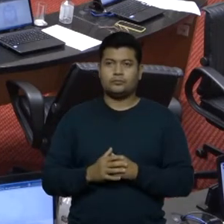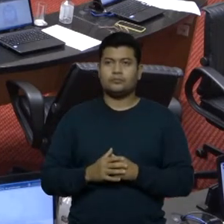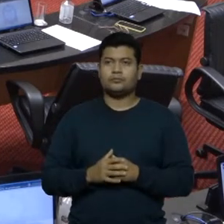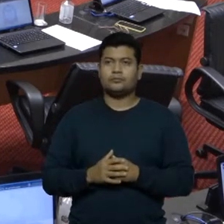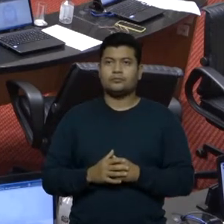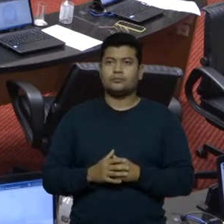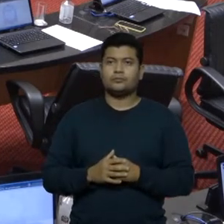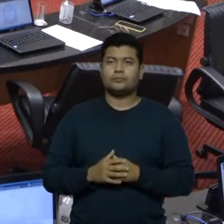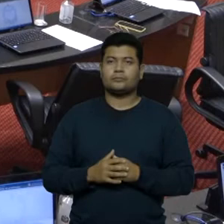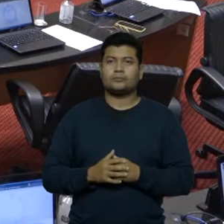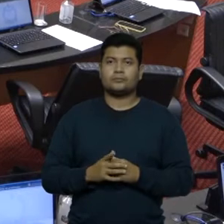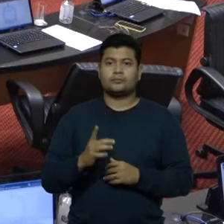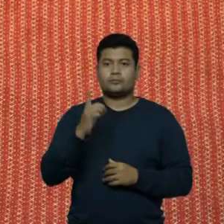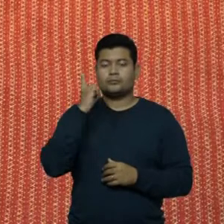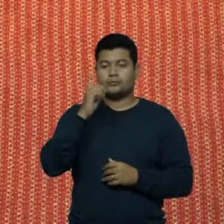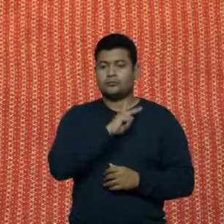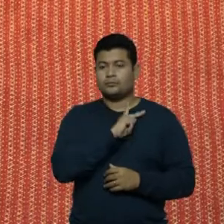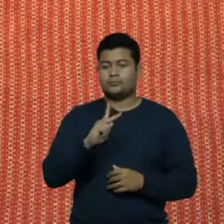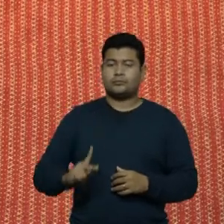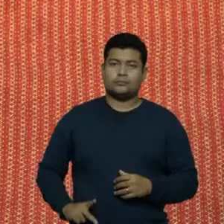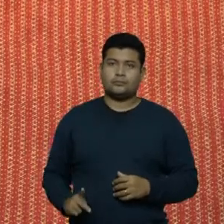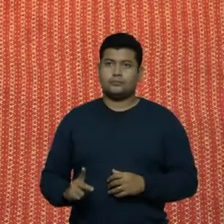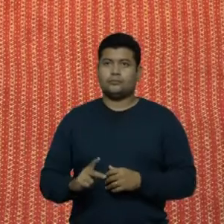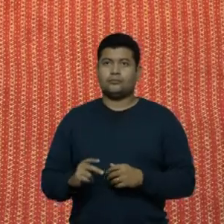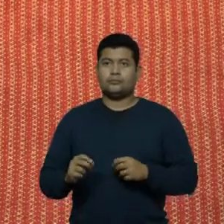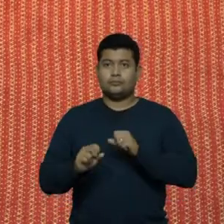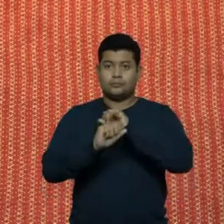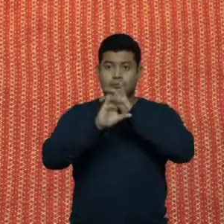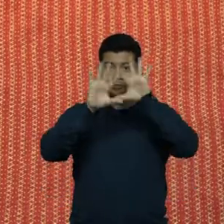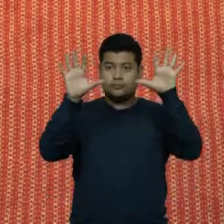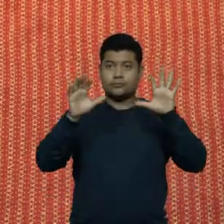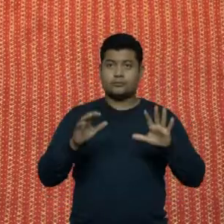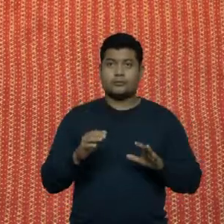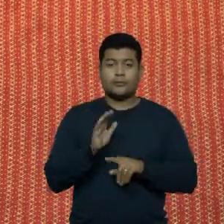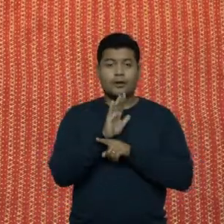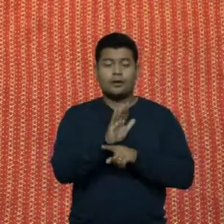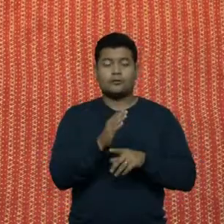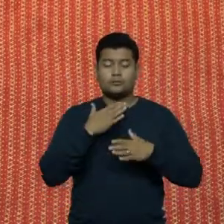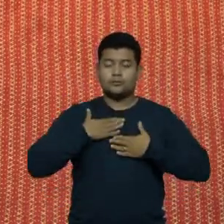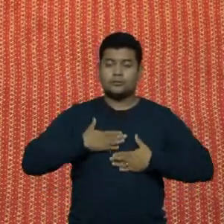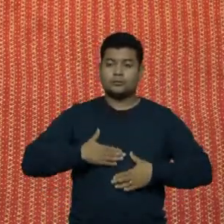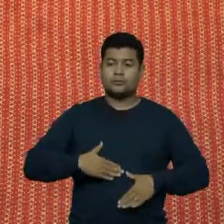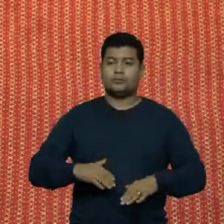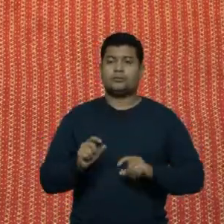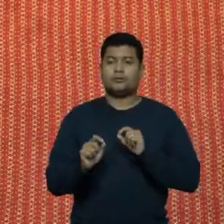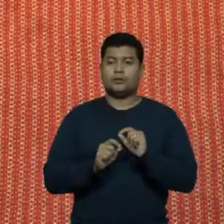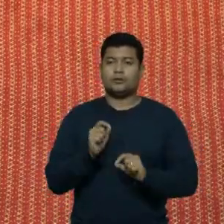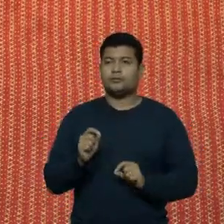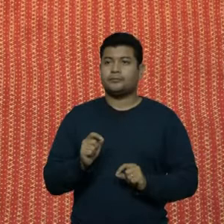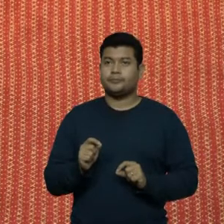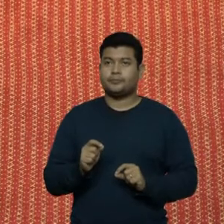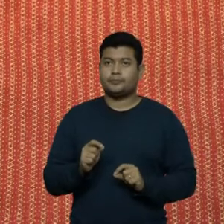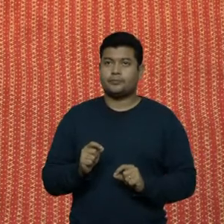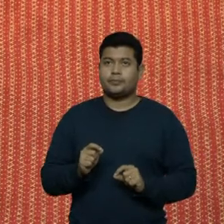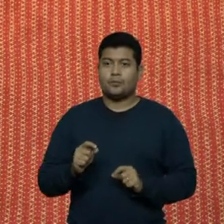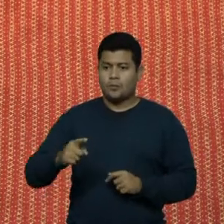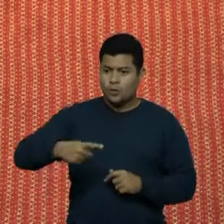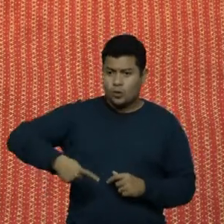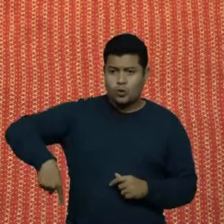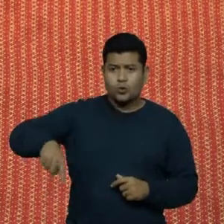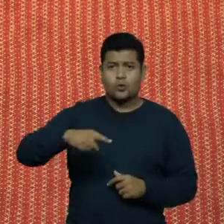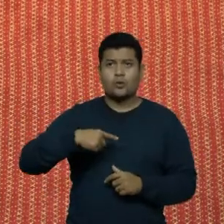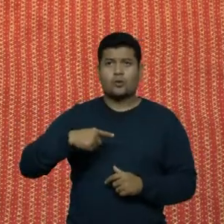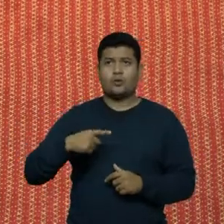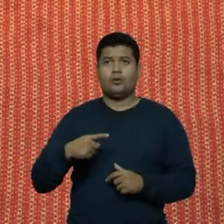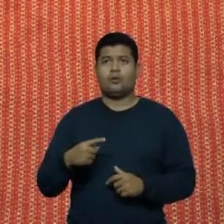Presidente apenas para esclarecer deixar bem tranquilo aqui os colegas deputados e deputadas não nós não